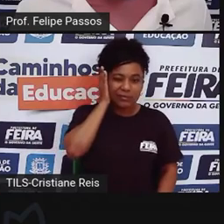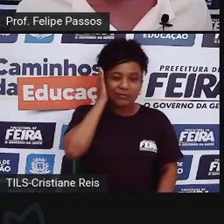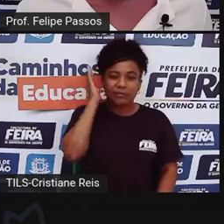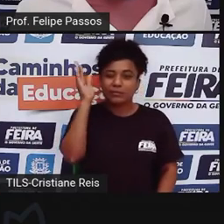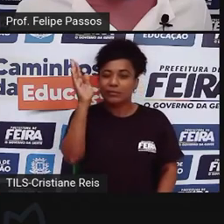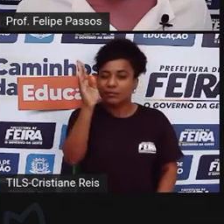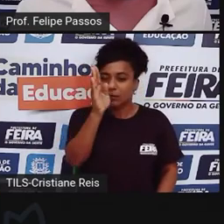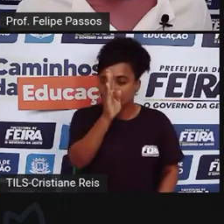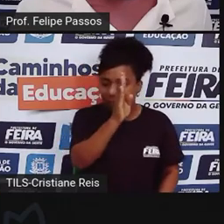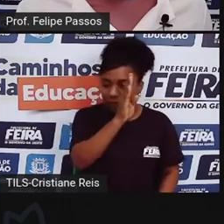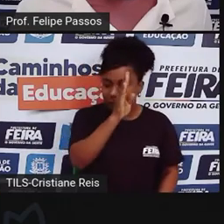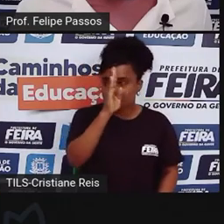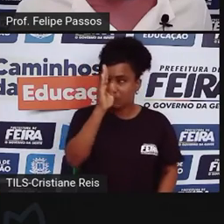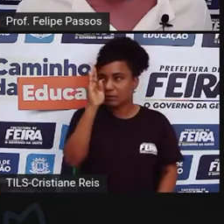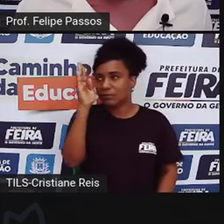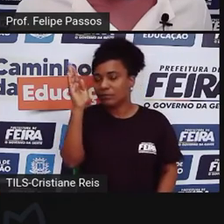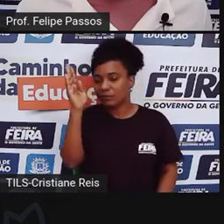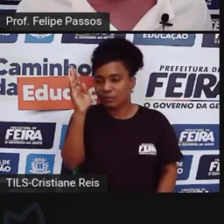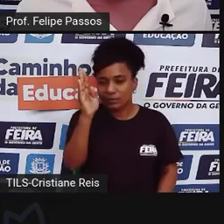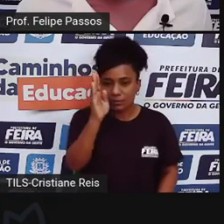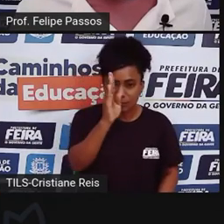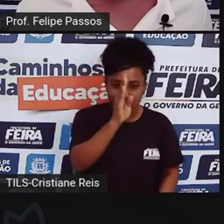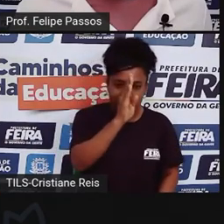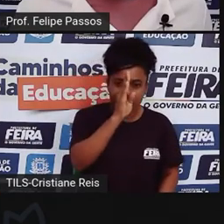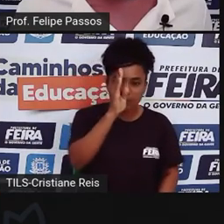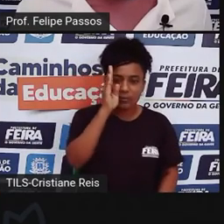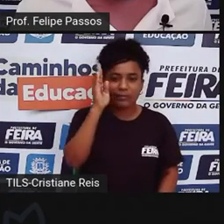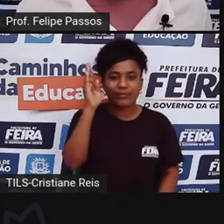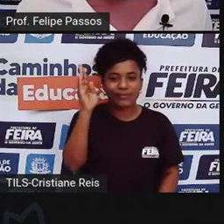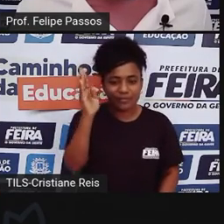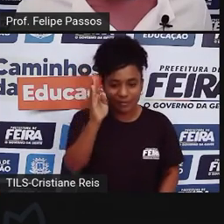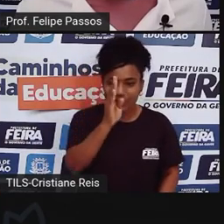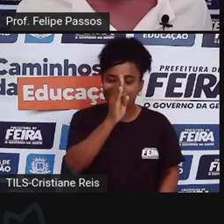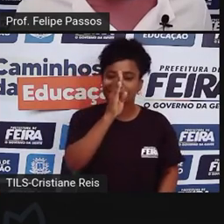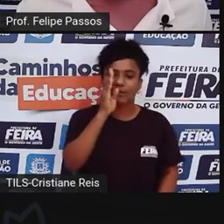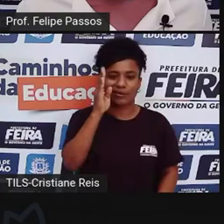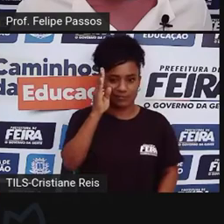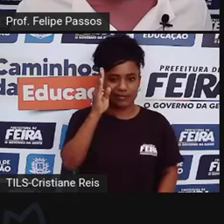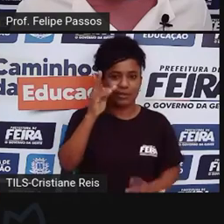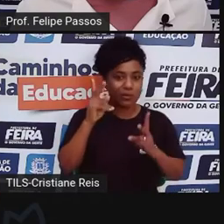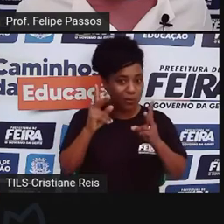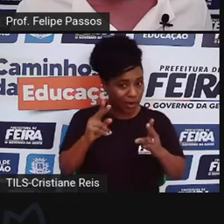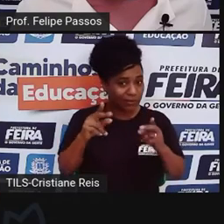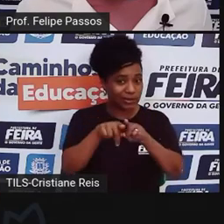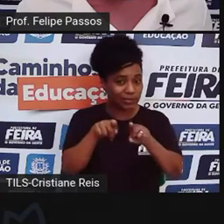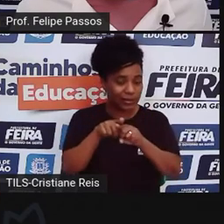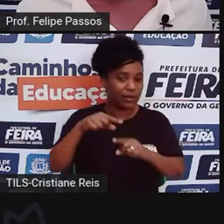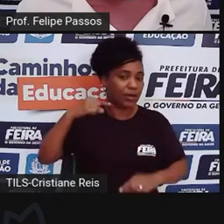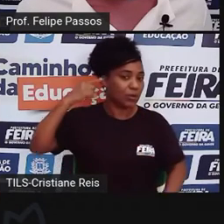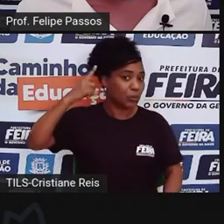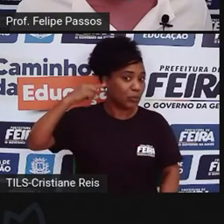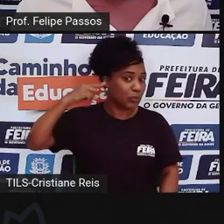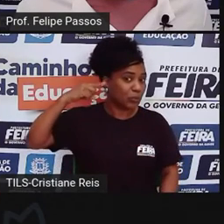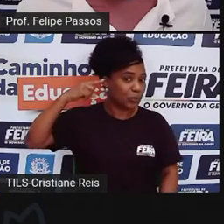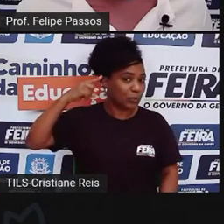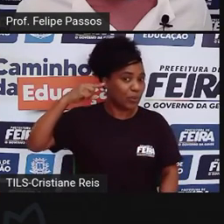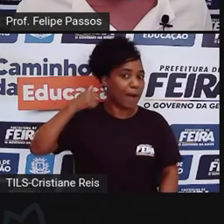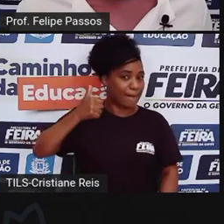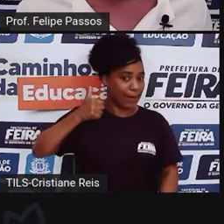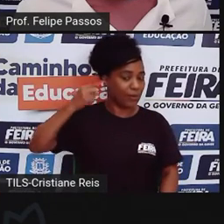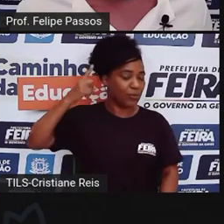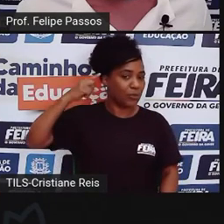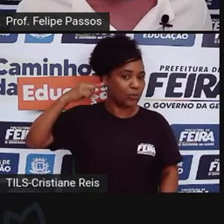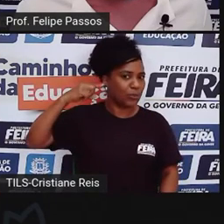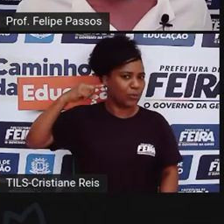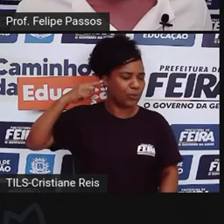nesse mesmo local que a gente transforma sons em impulsos nervosos para mandar para o nosso cérebro. Olha que engastão. E olha que